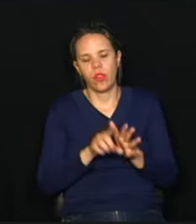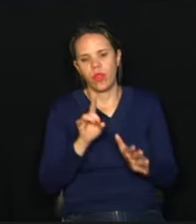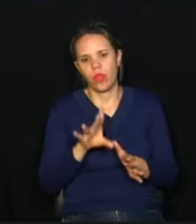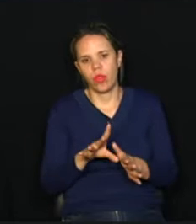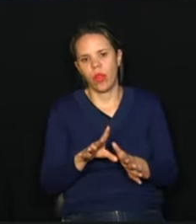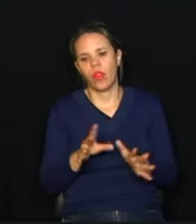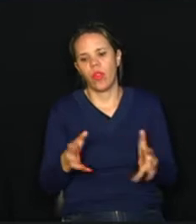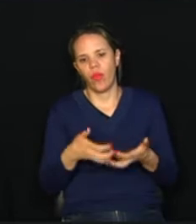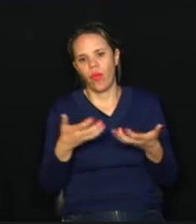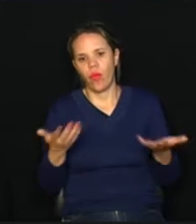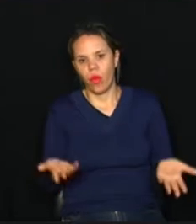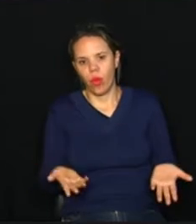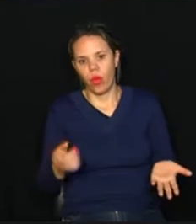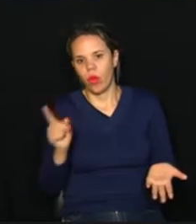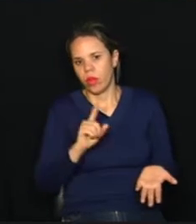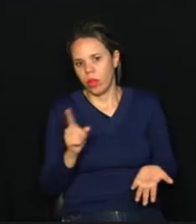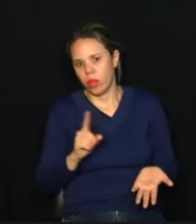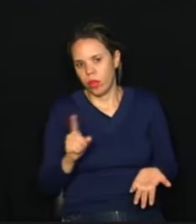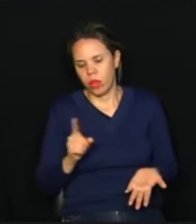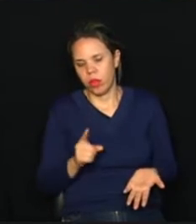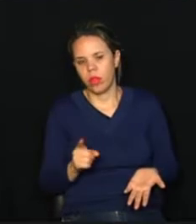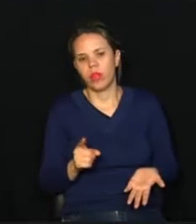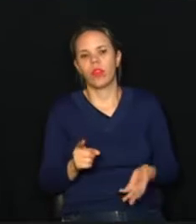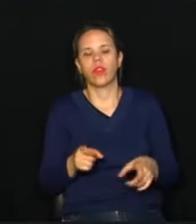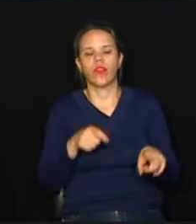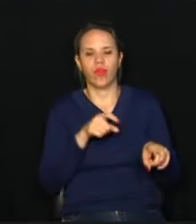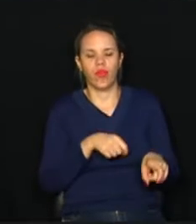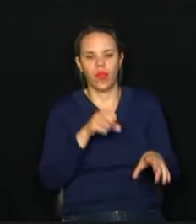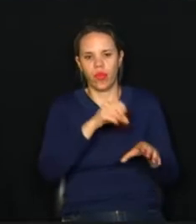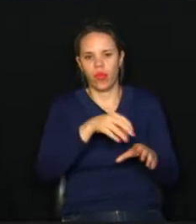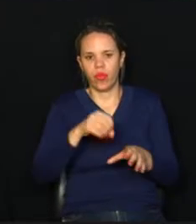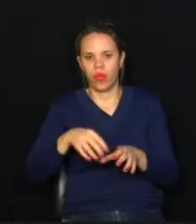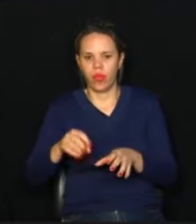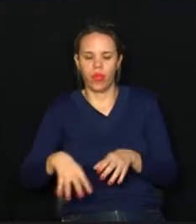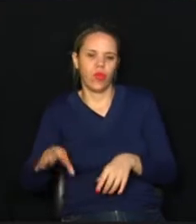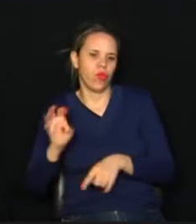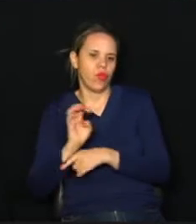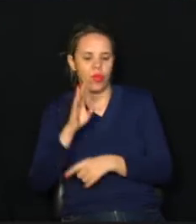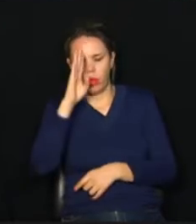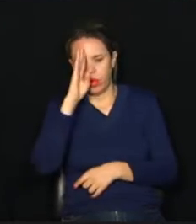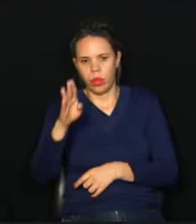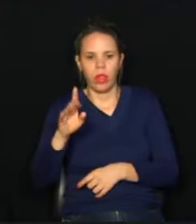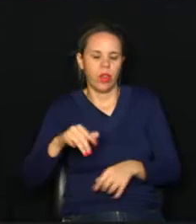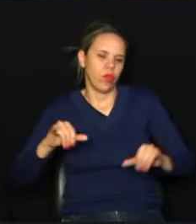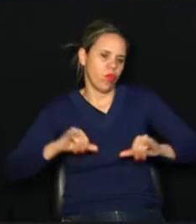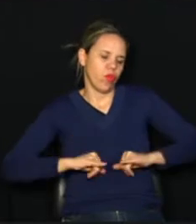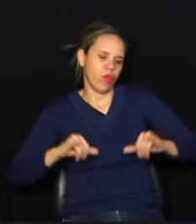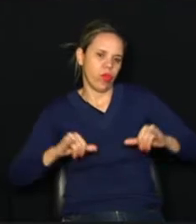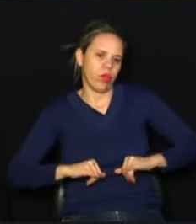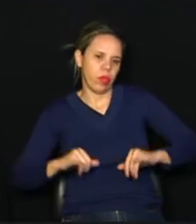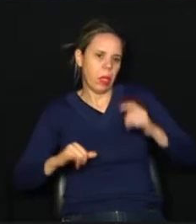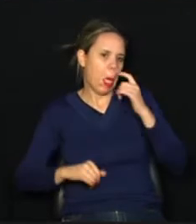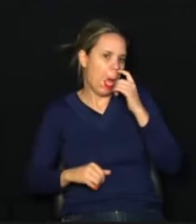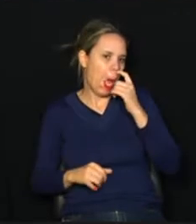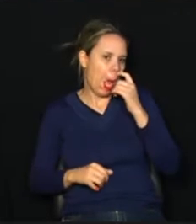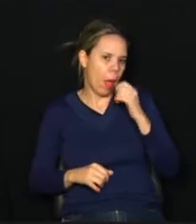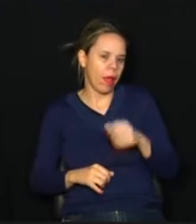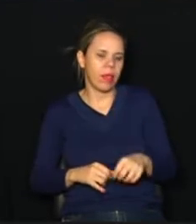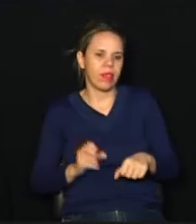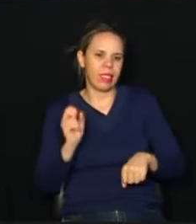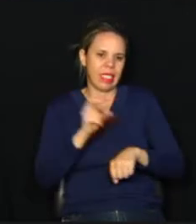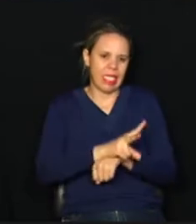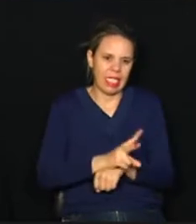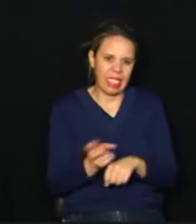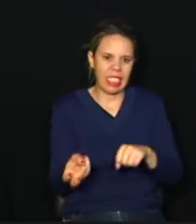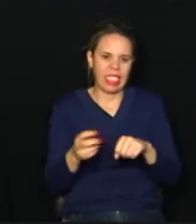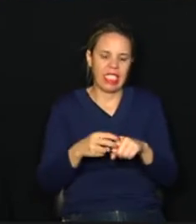hortaliças e frutas? Não. As culturas principais do estado, elas sofrem com ataques de pragas, ataques